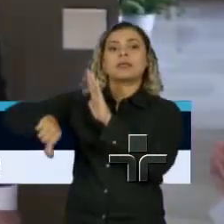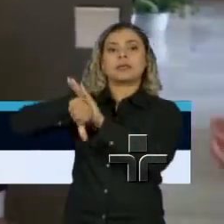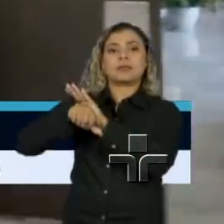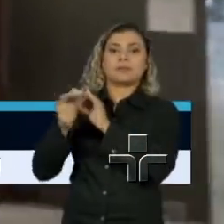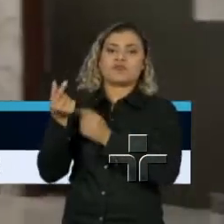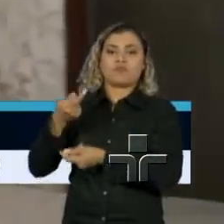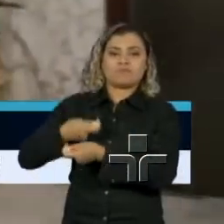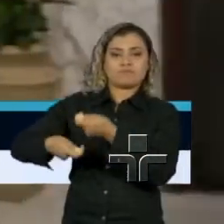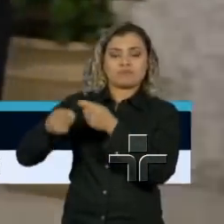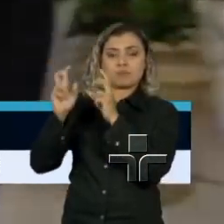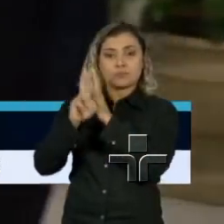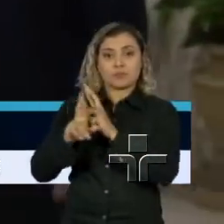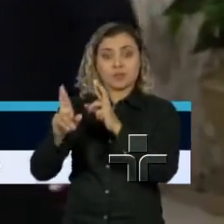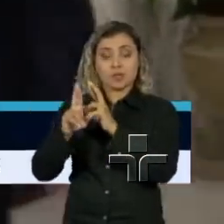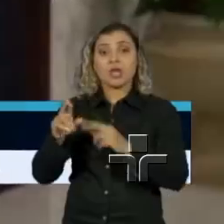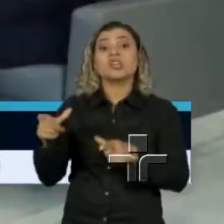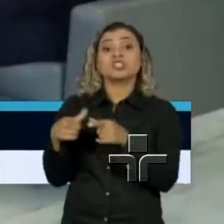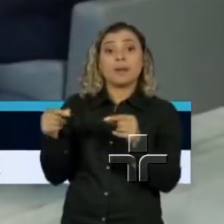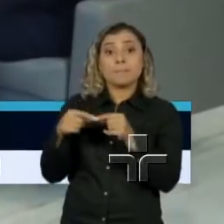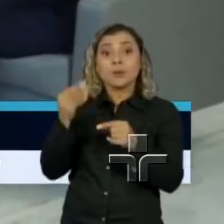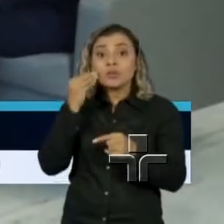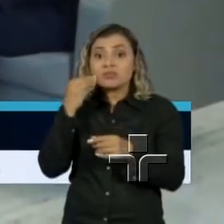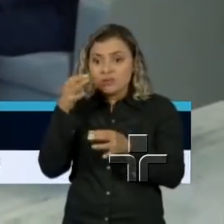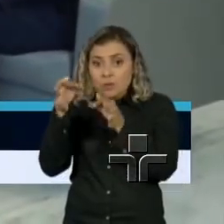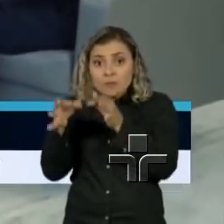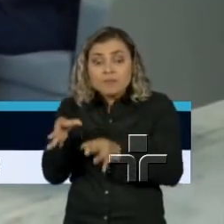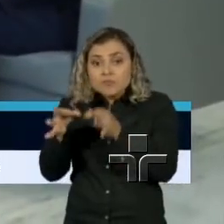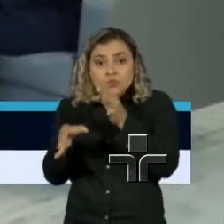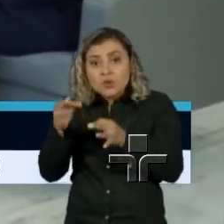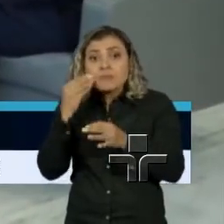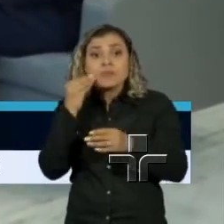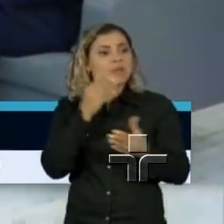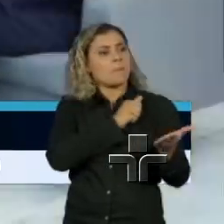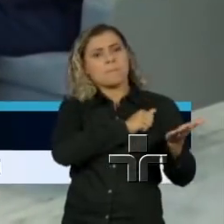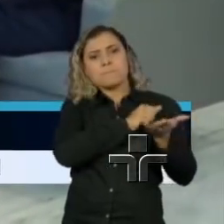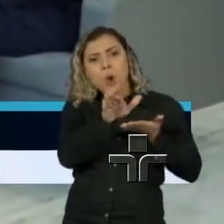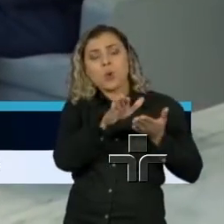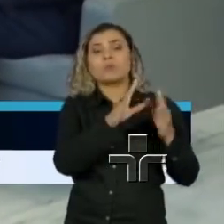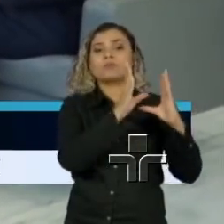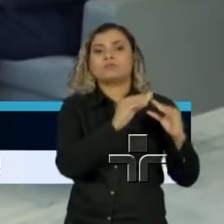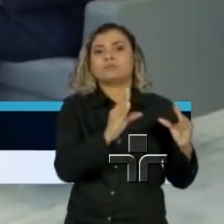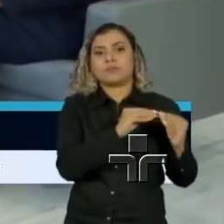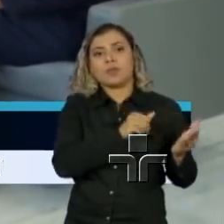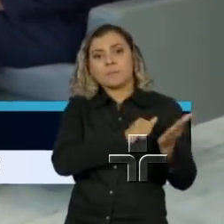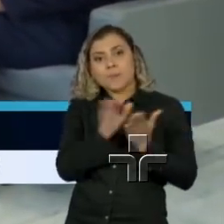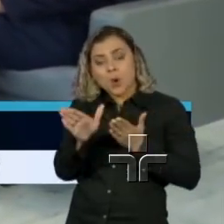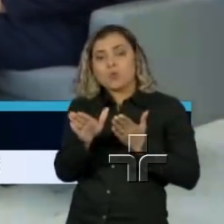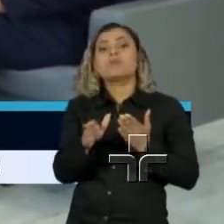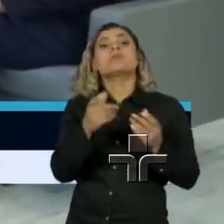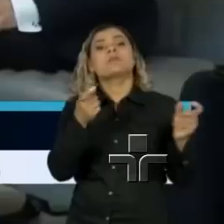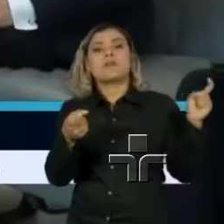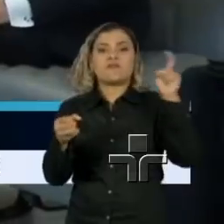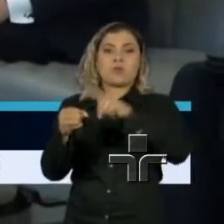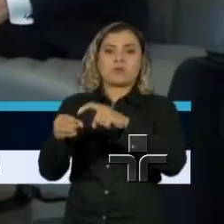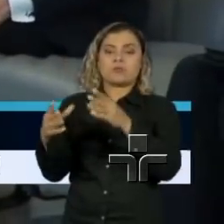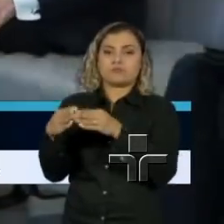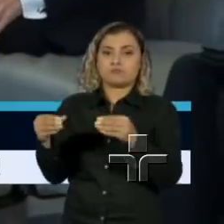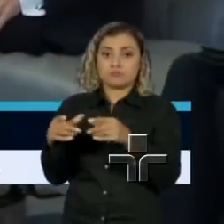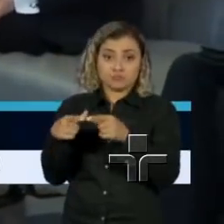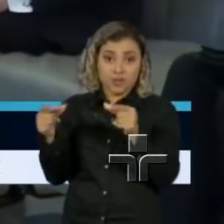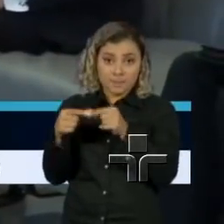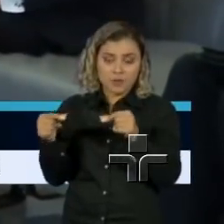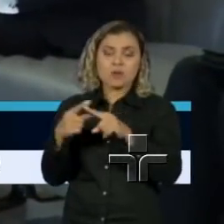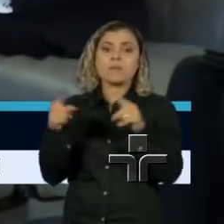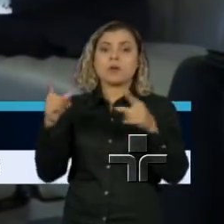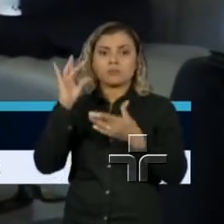governo japonês estuda brechas nas leis libanesas para pedir a extradição do ex-presidente da aliança Nissan-Renault. O porta-voz de Carlos Ghosn